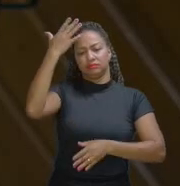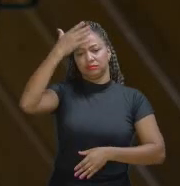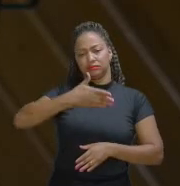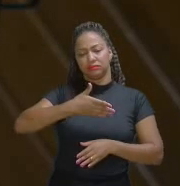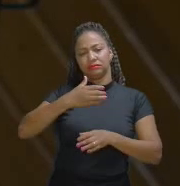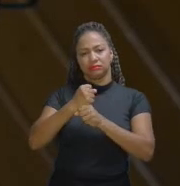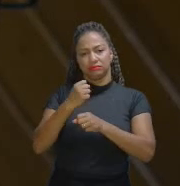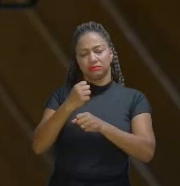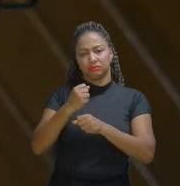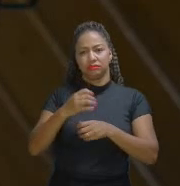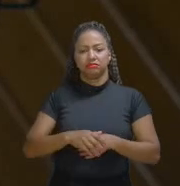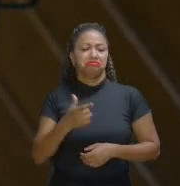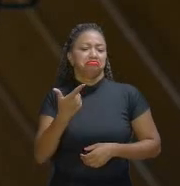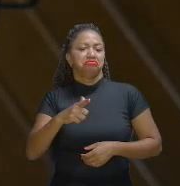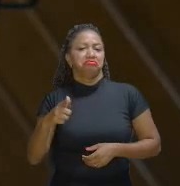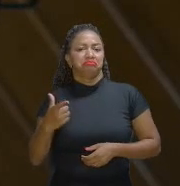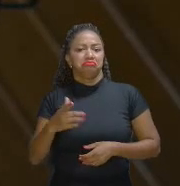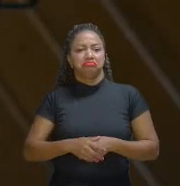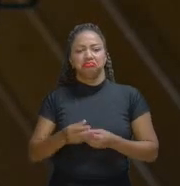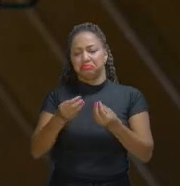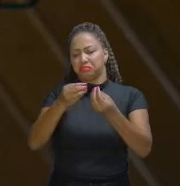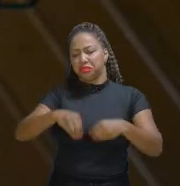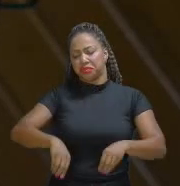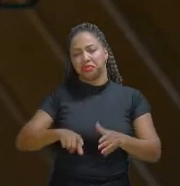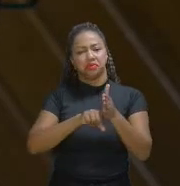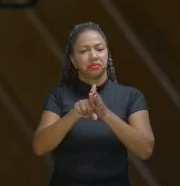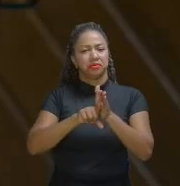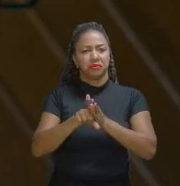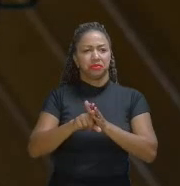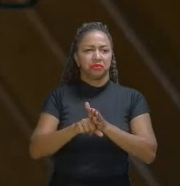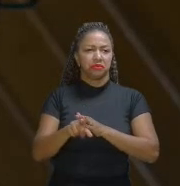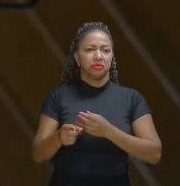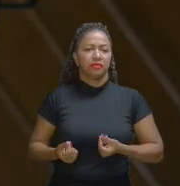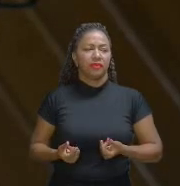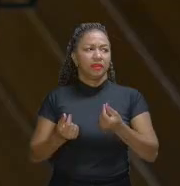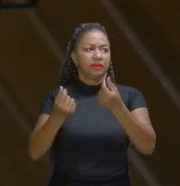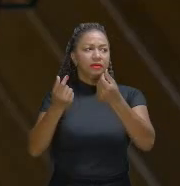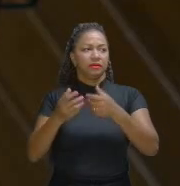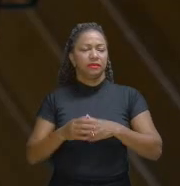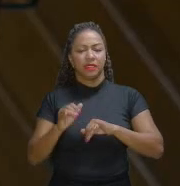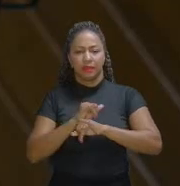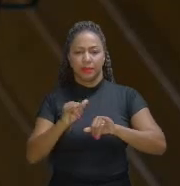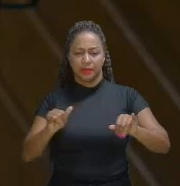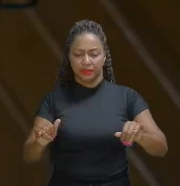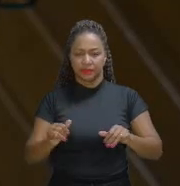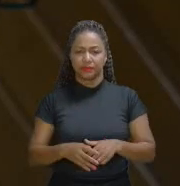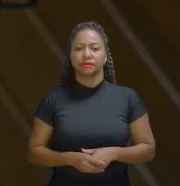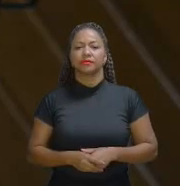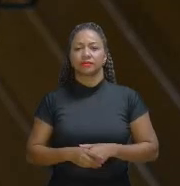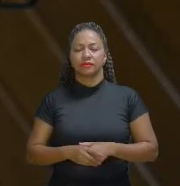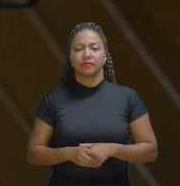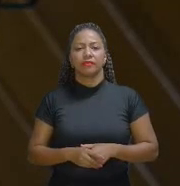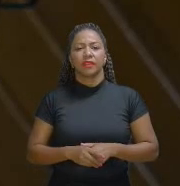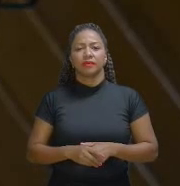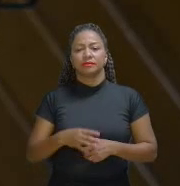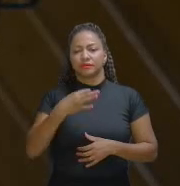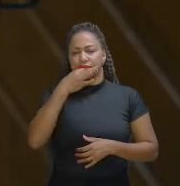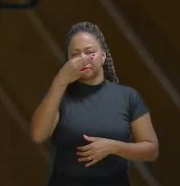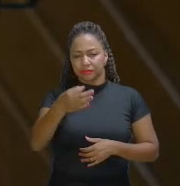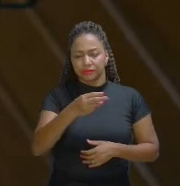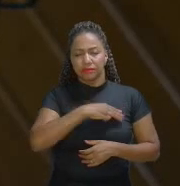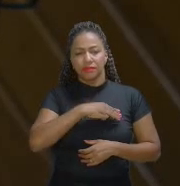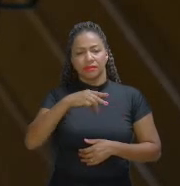de contas, não havendo, então, prejuízo à análise da movimentação financeira da campanha. Concluiu o parecer